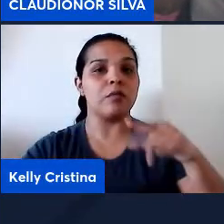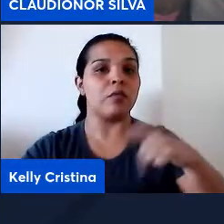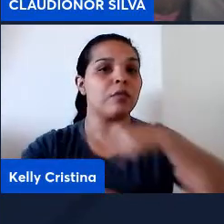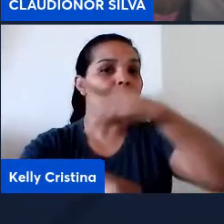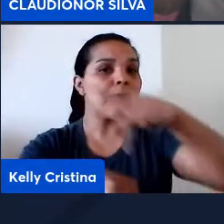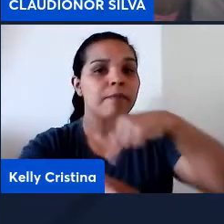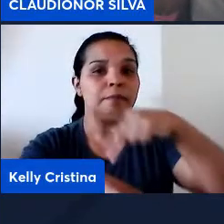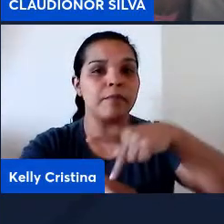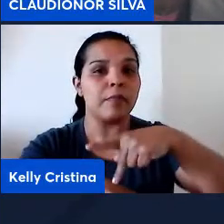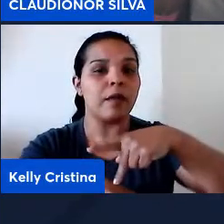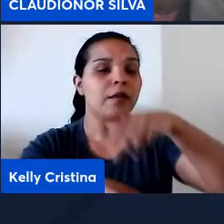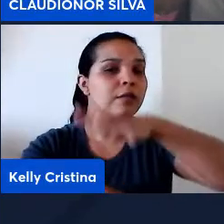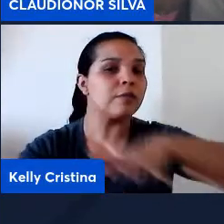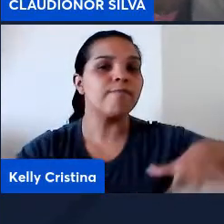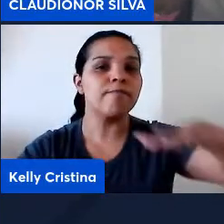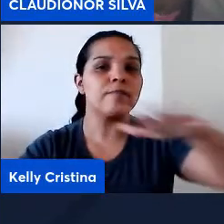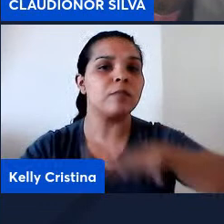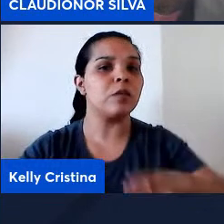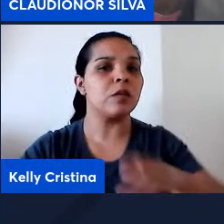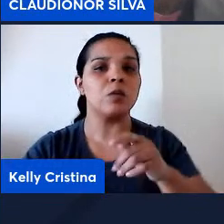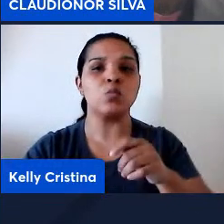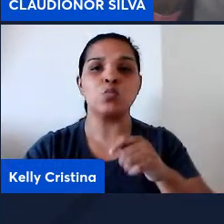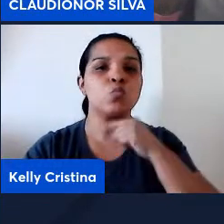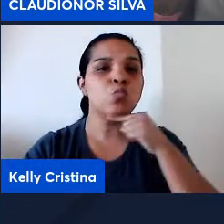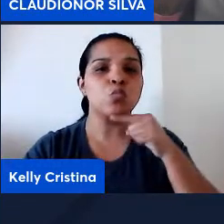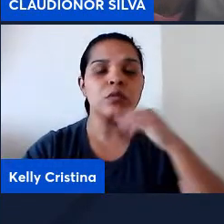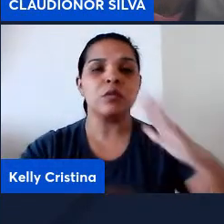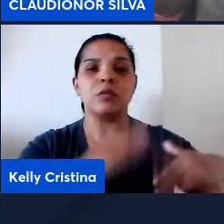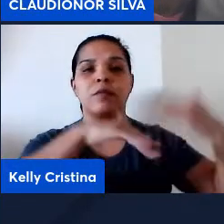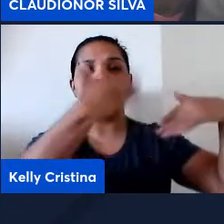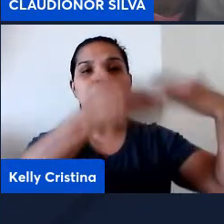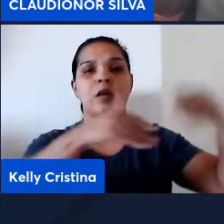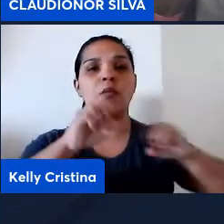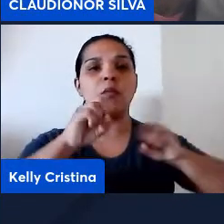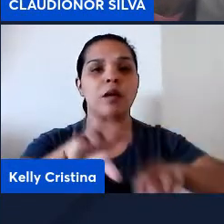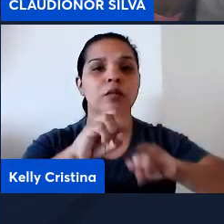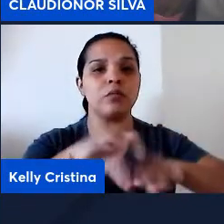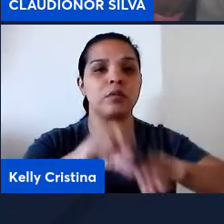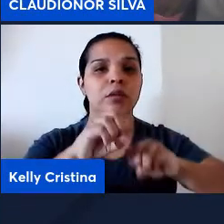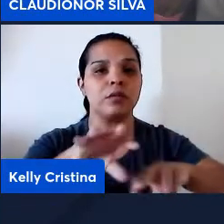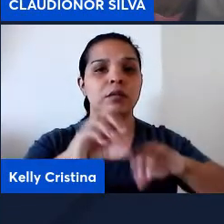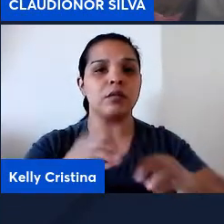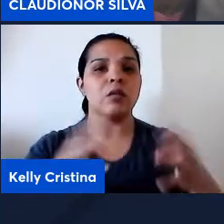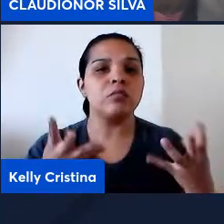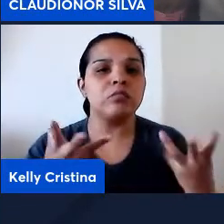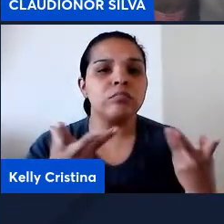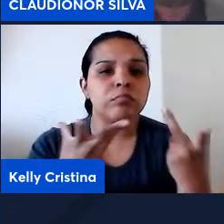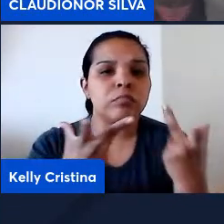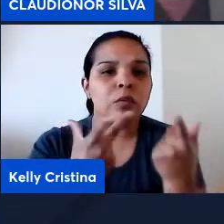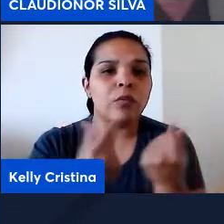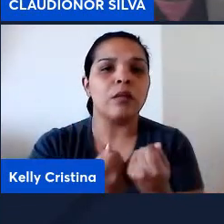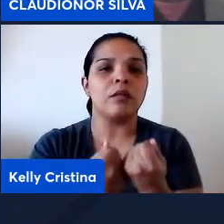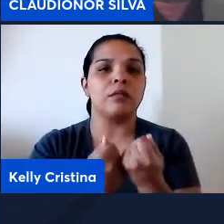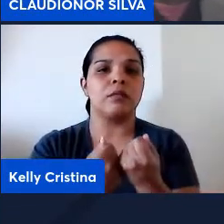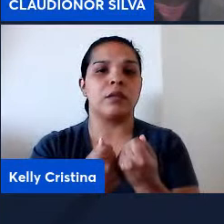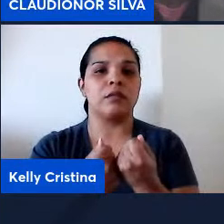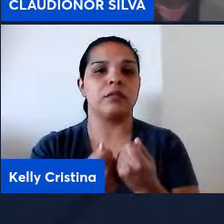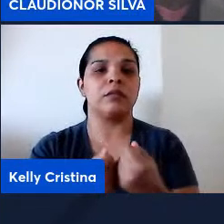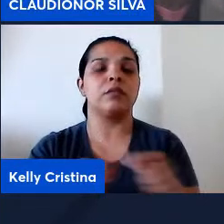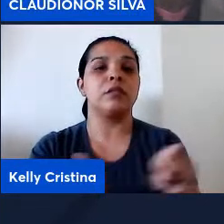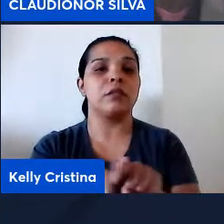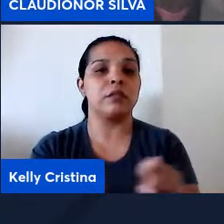se desenvolvido sem uma educação de qualidade, como